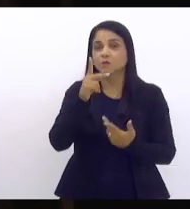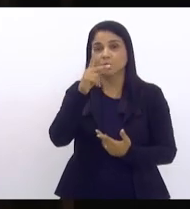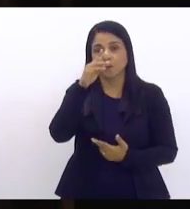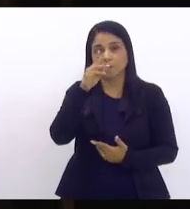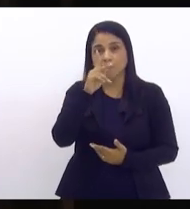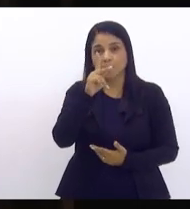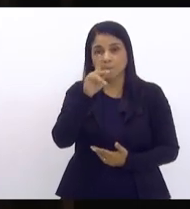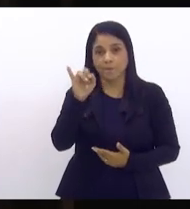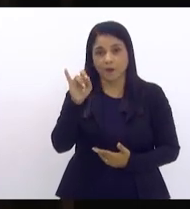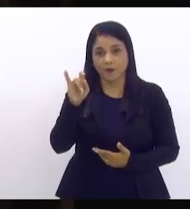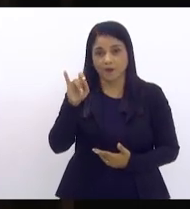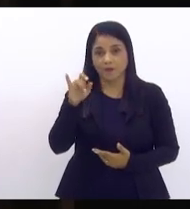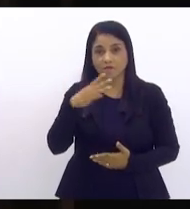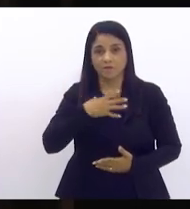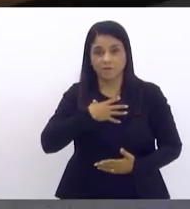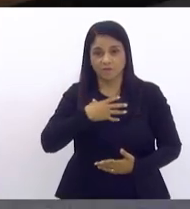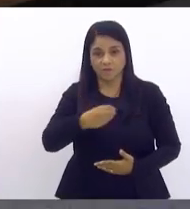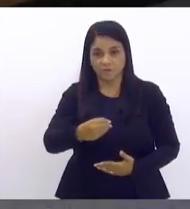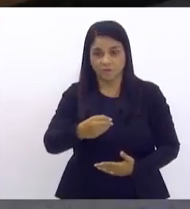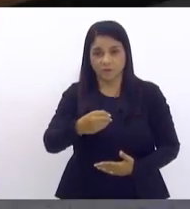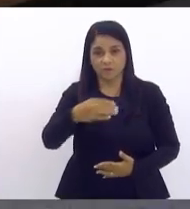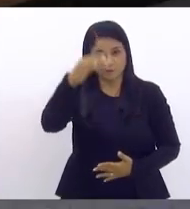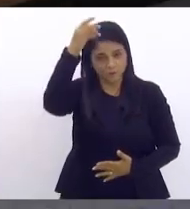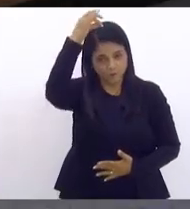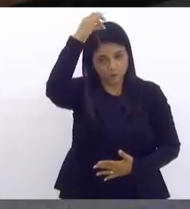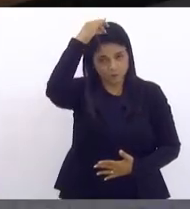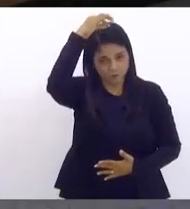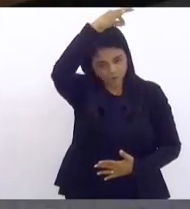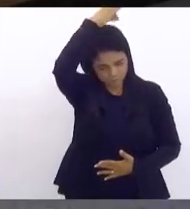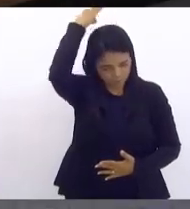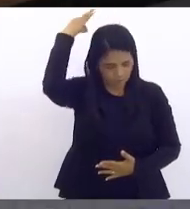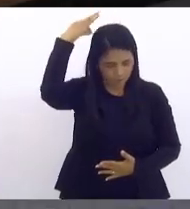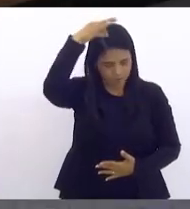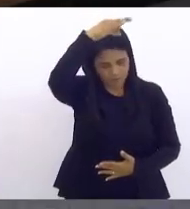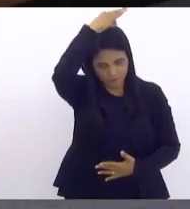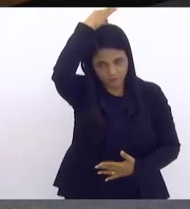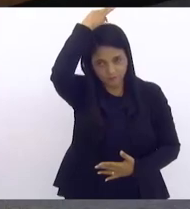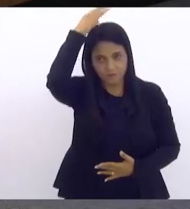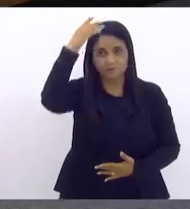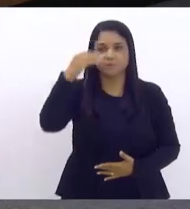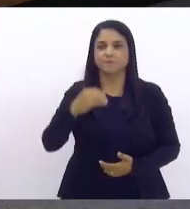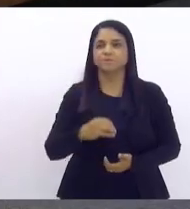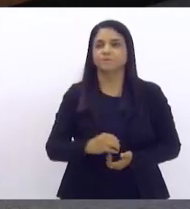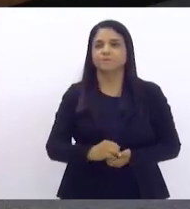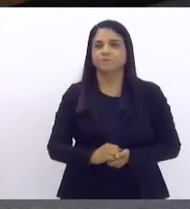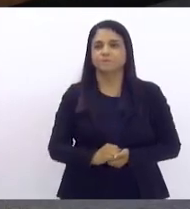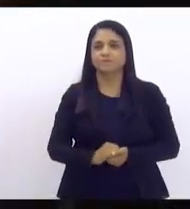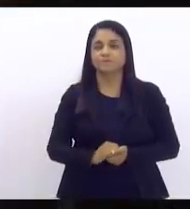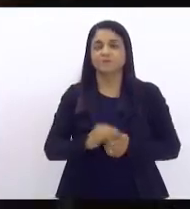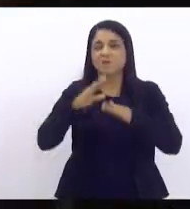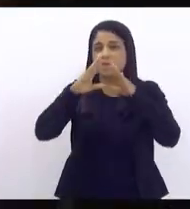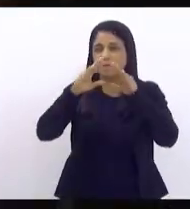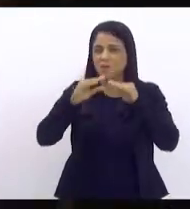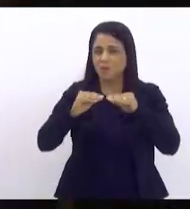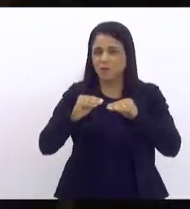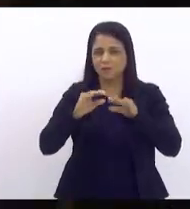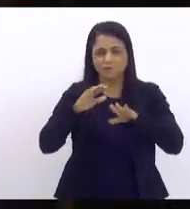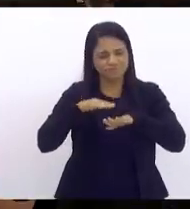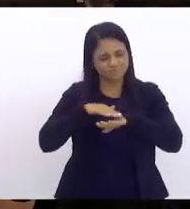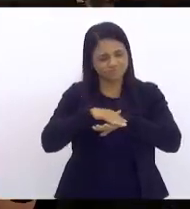Pai, e do Filho, e do Espírito Santo. Tenha uma noite muito